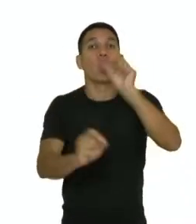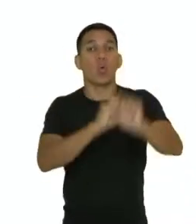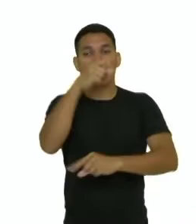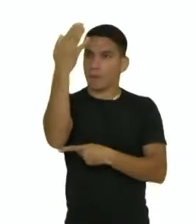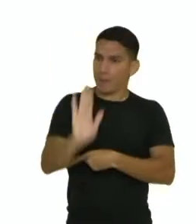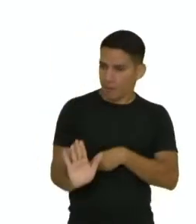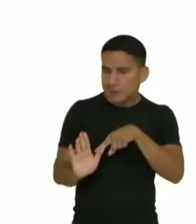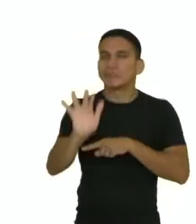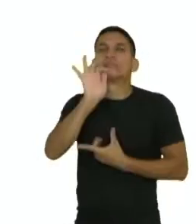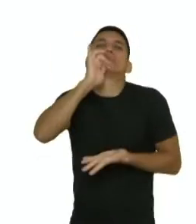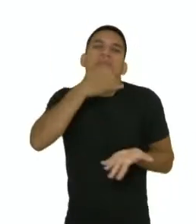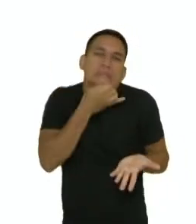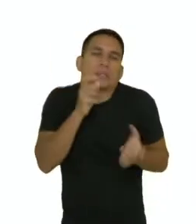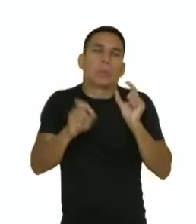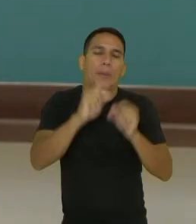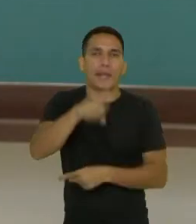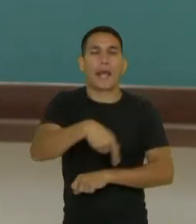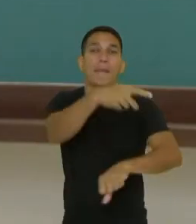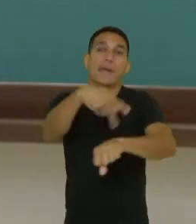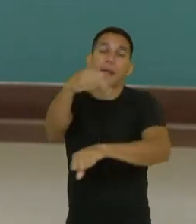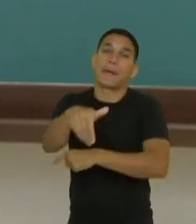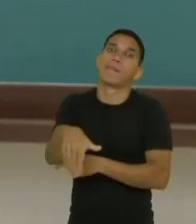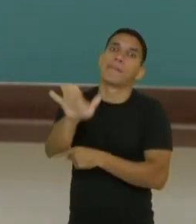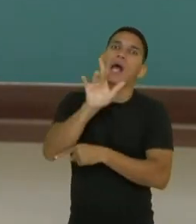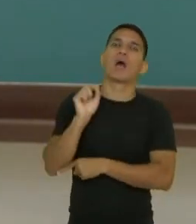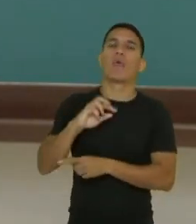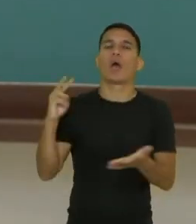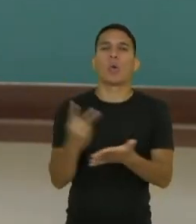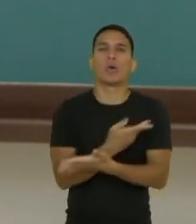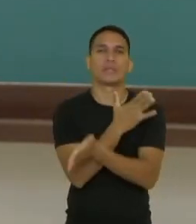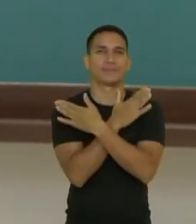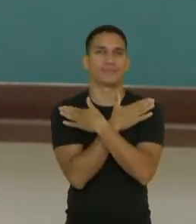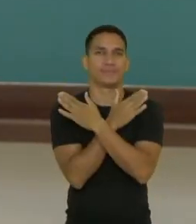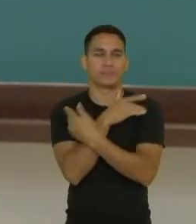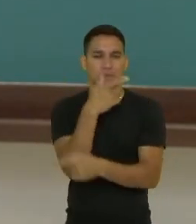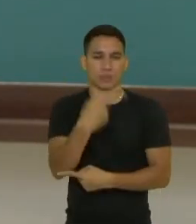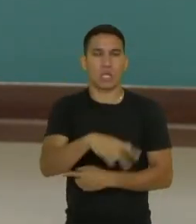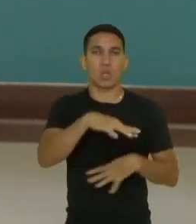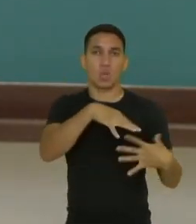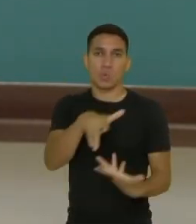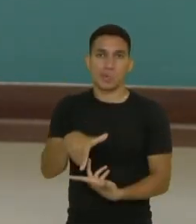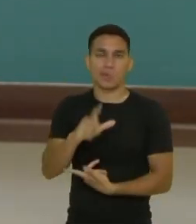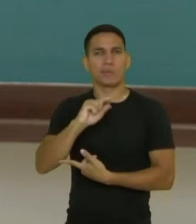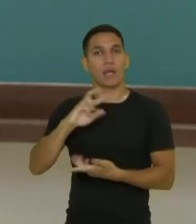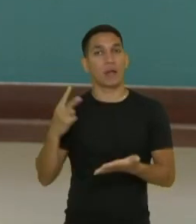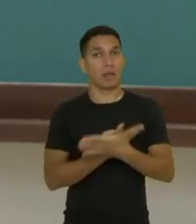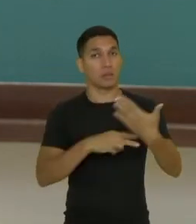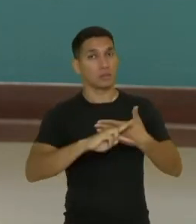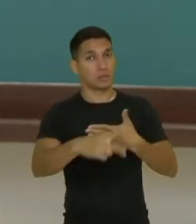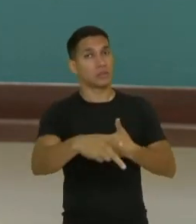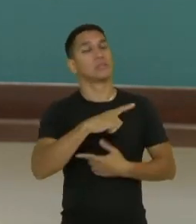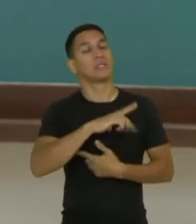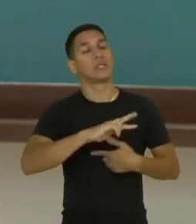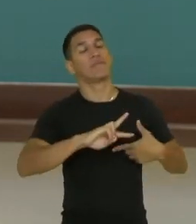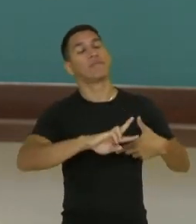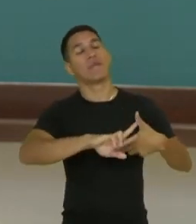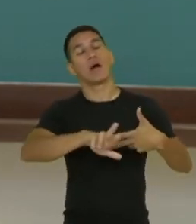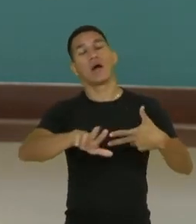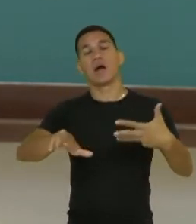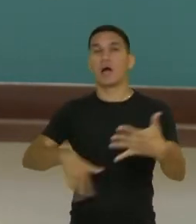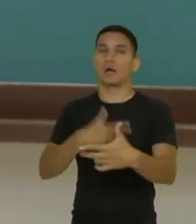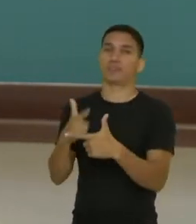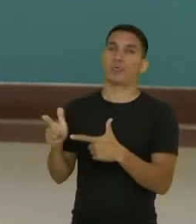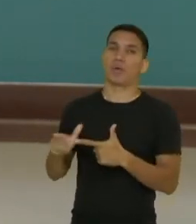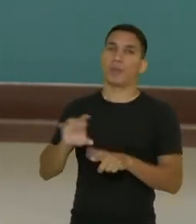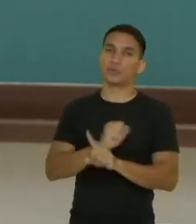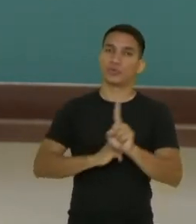Brasil, infelizmente, é um dos países que mais tem desempregados no mundo, o que acarreta a consequência de vários problemas